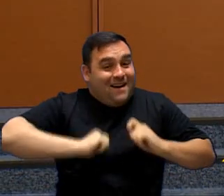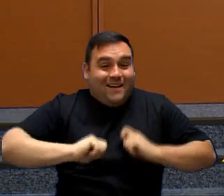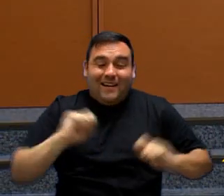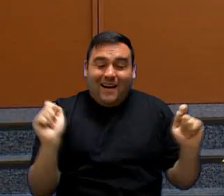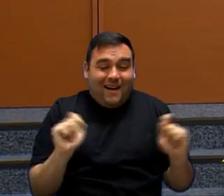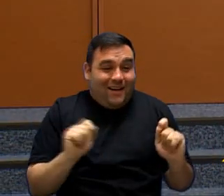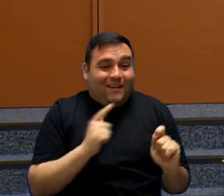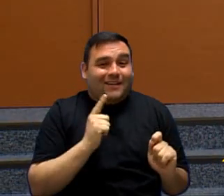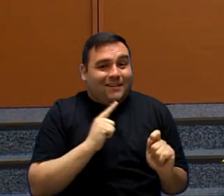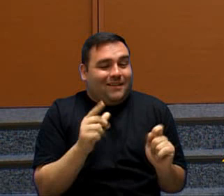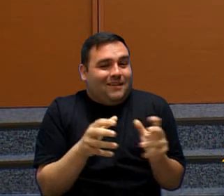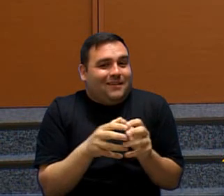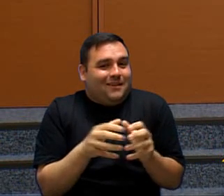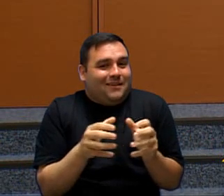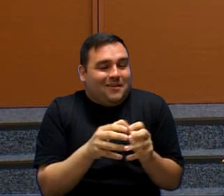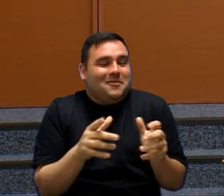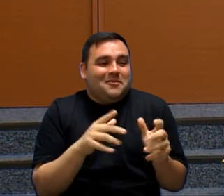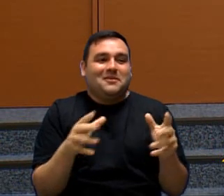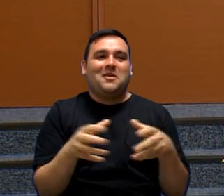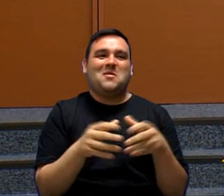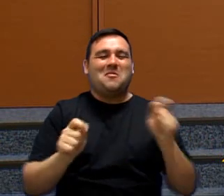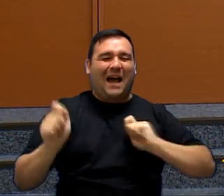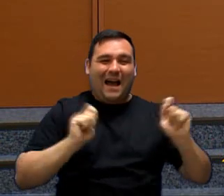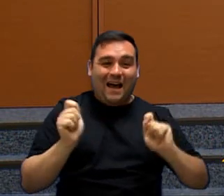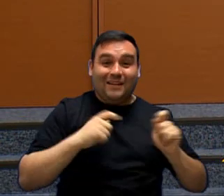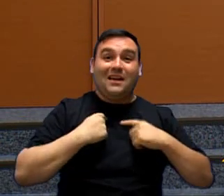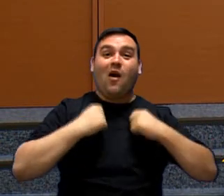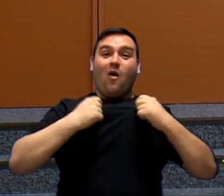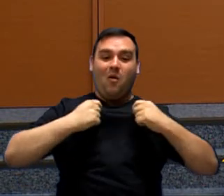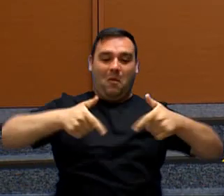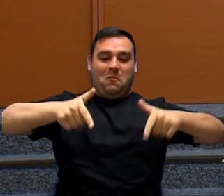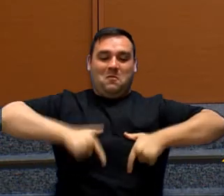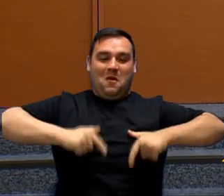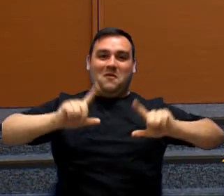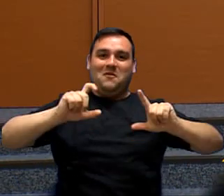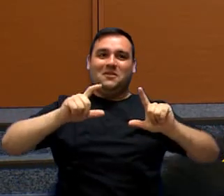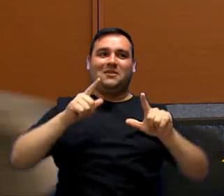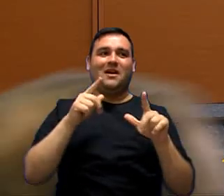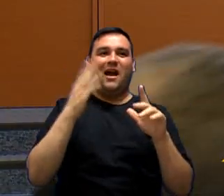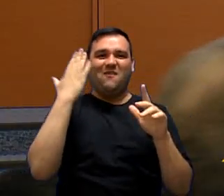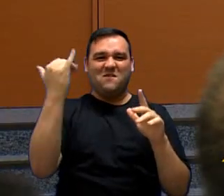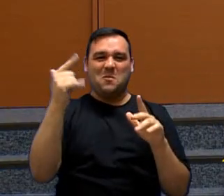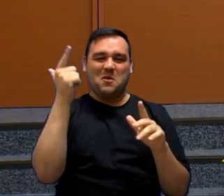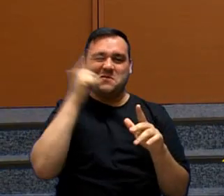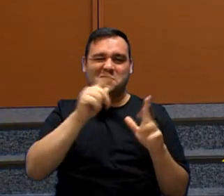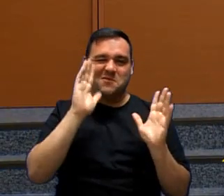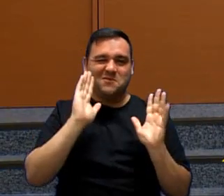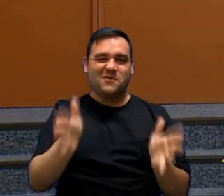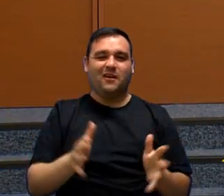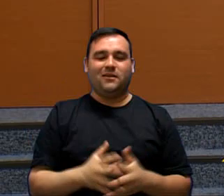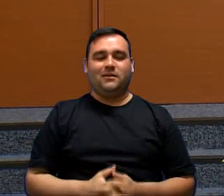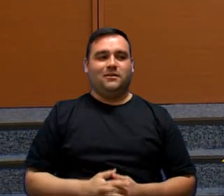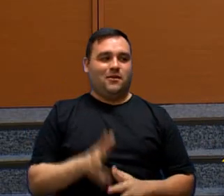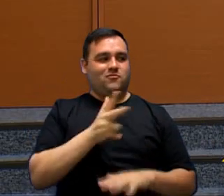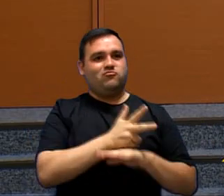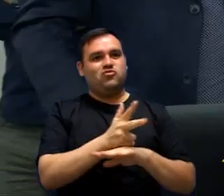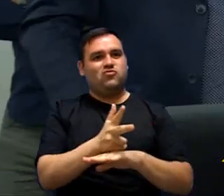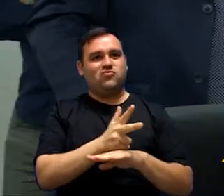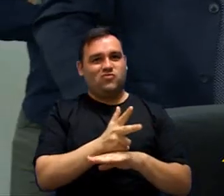visto. Perfeito. Seu Manga, sem um fã-clube, tem até camiseta. Seus minutos de fama estão garantidos, vereador Manga. Manga, gravou legal lá,